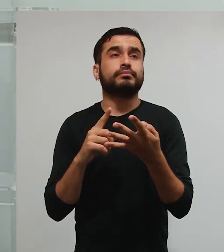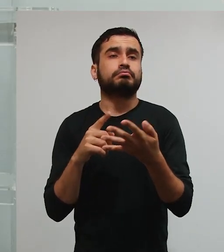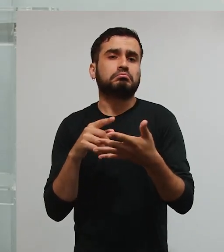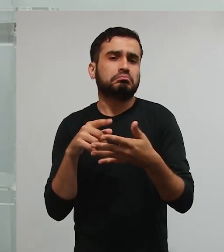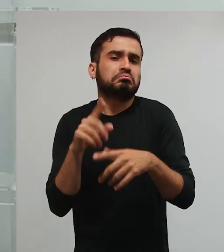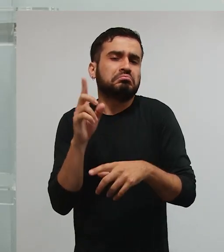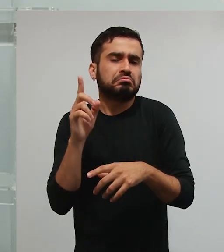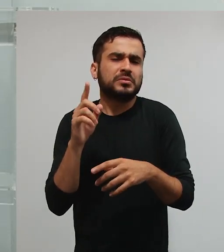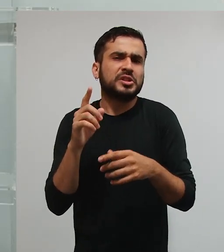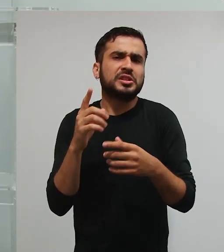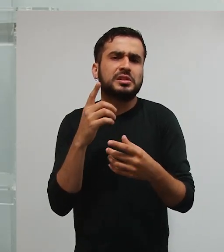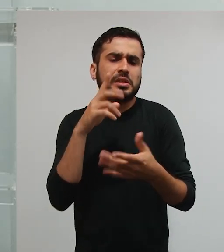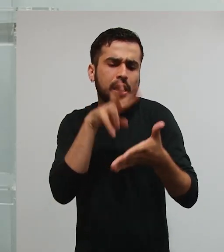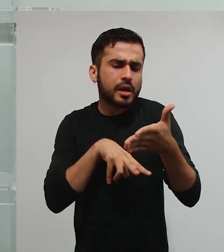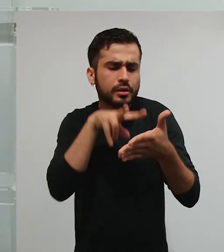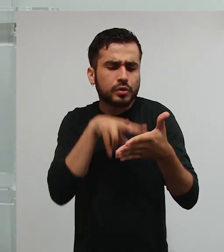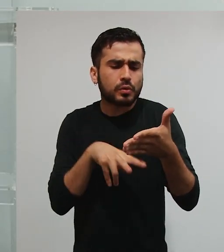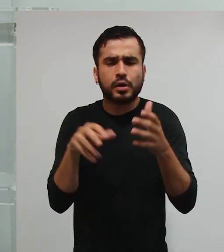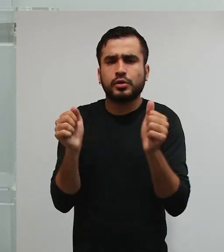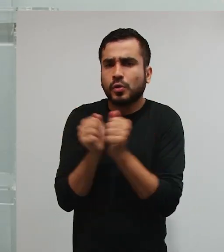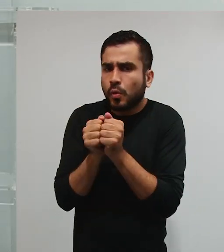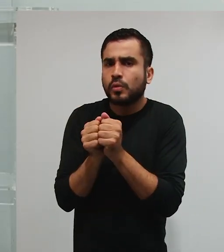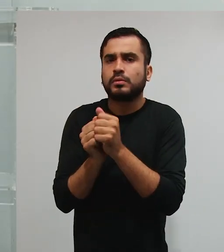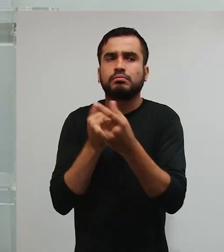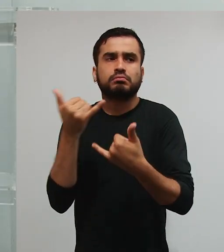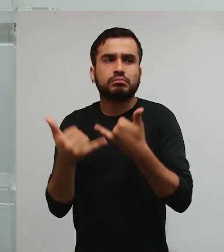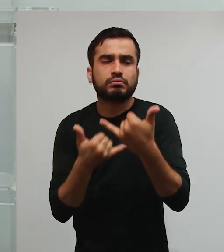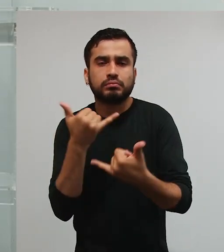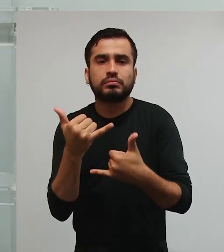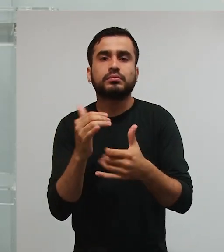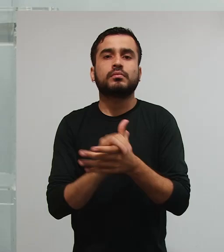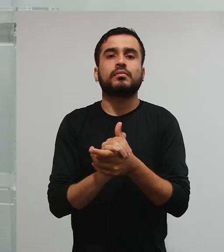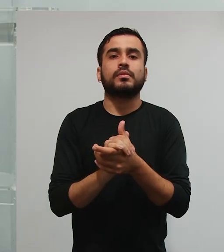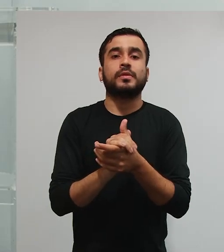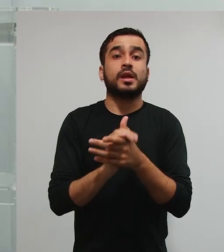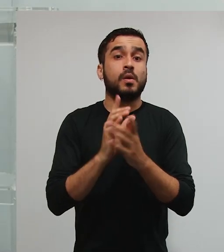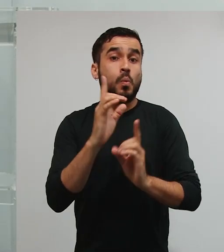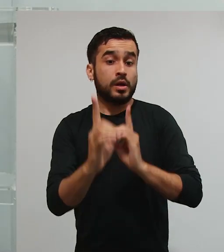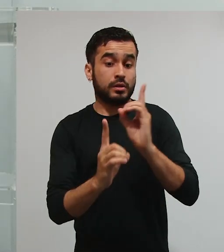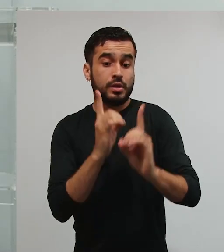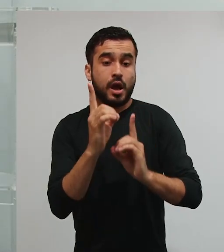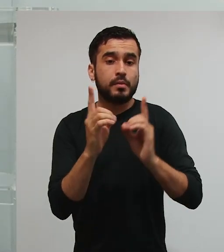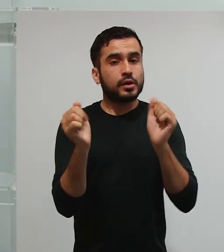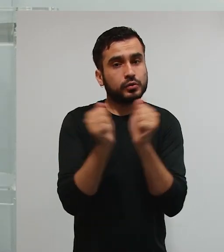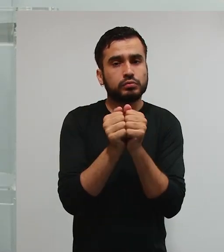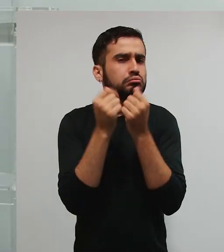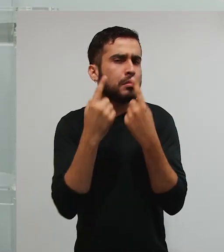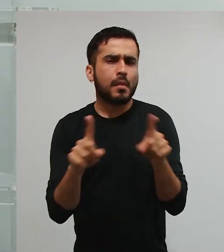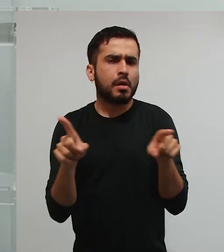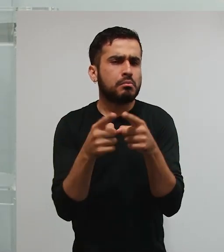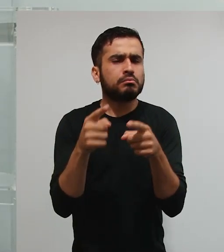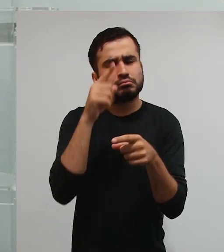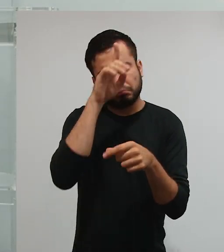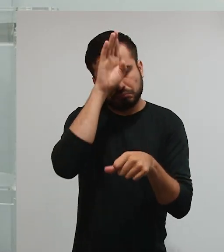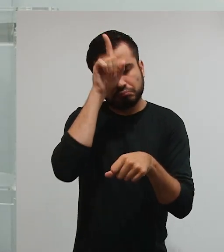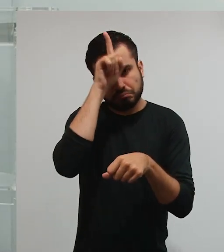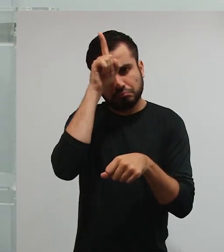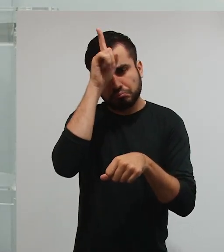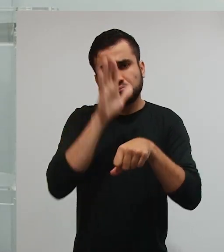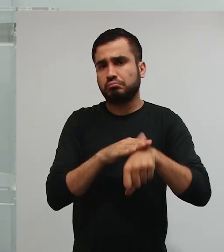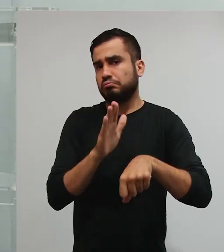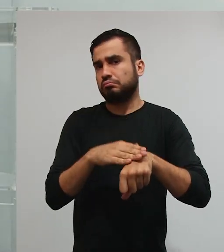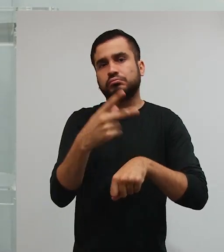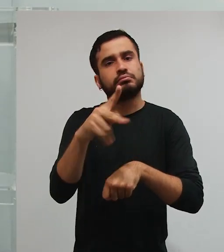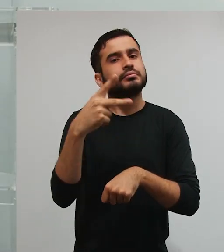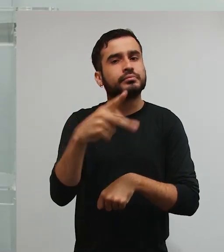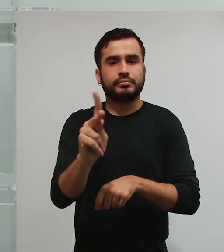leitura com um jogo, uma dinâmica com uma música. Aí a criatividade, né? Aí